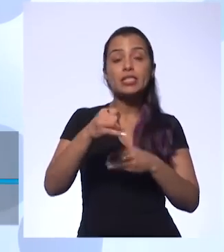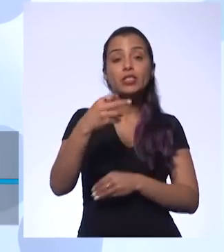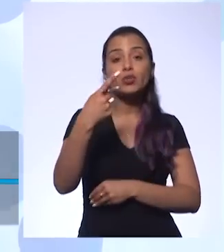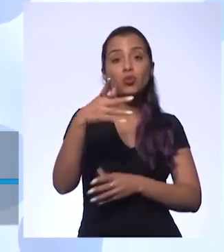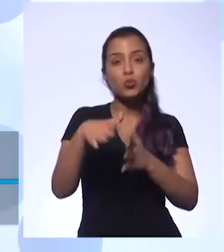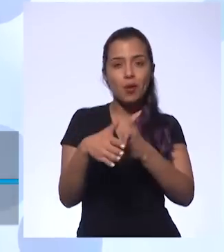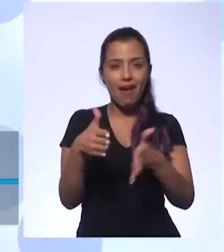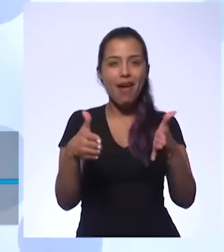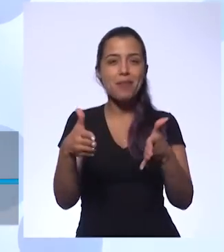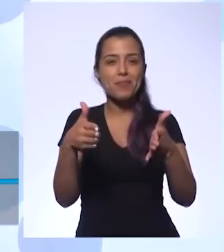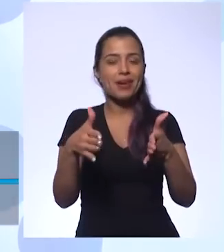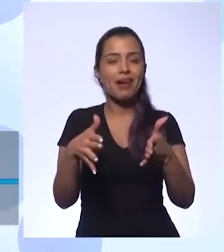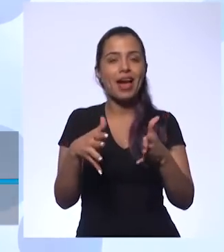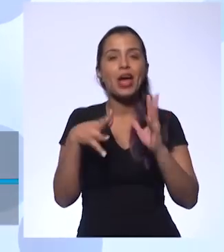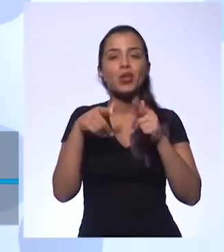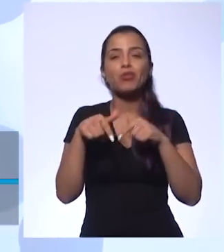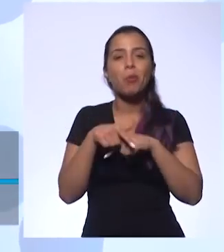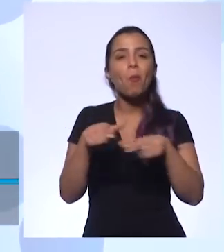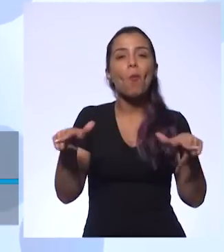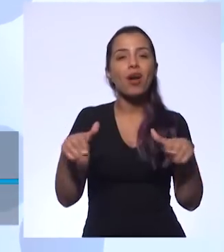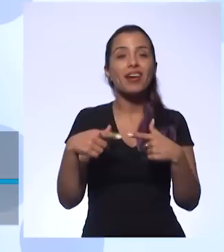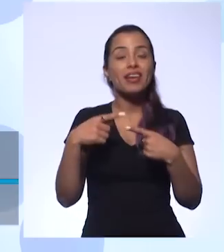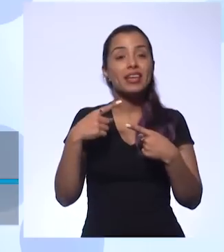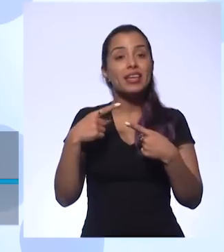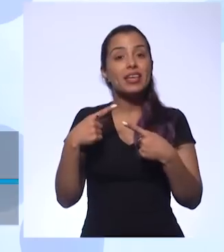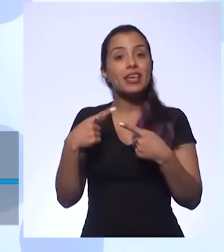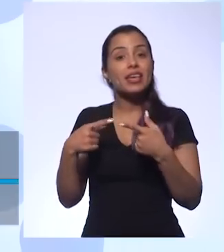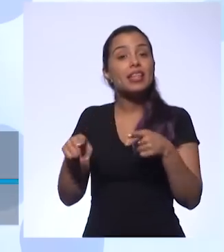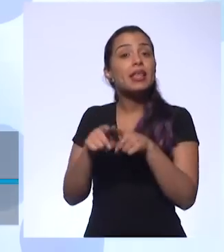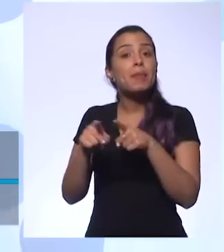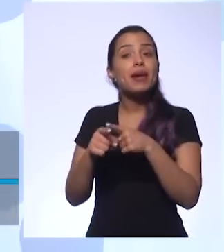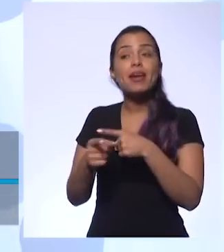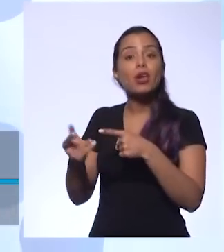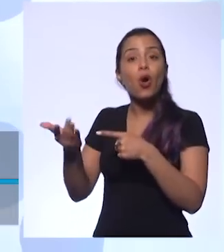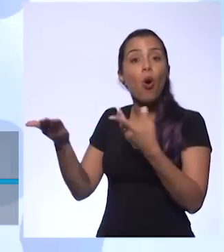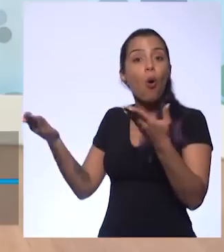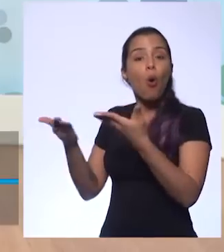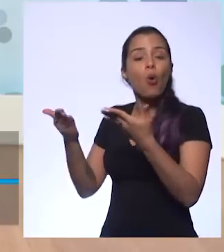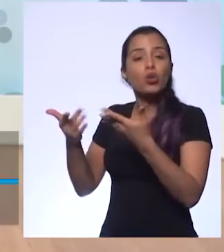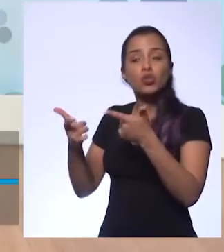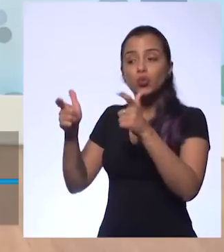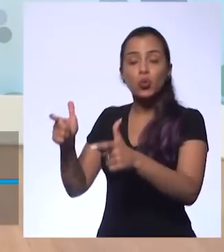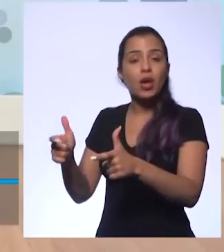era mato e os espaços que hoje você não pode frequentar porque os muros foram construídos,